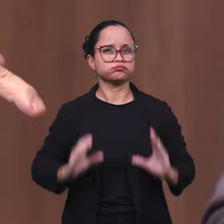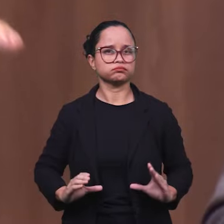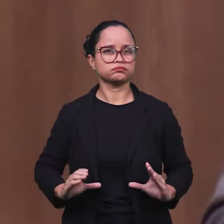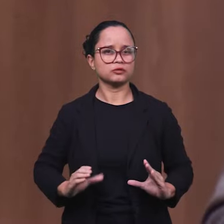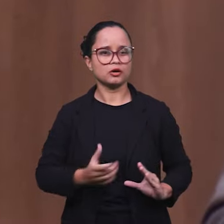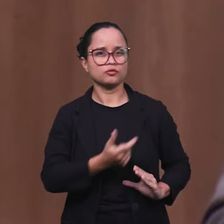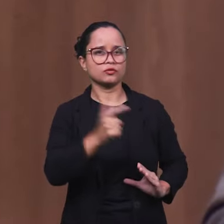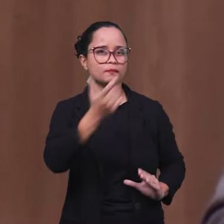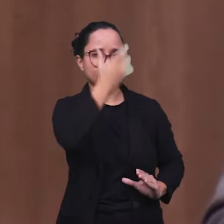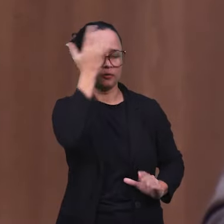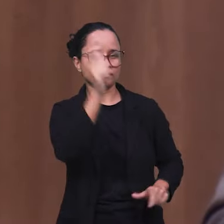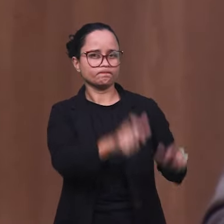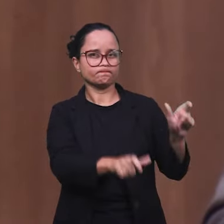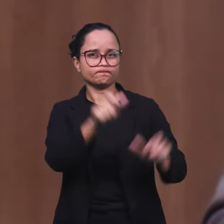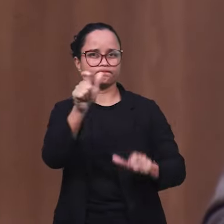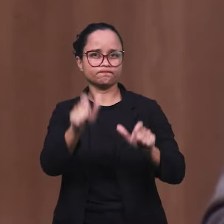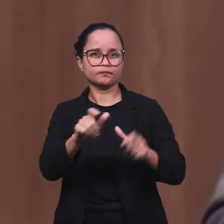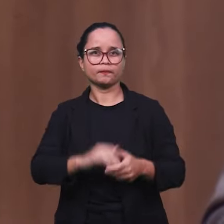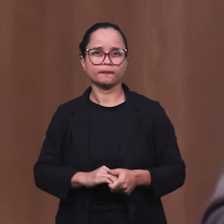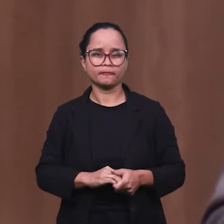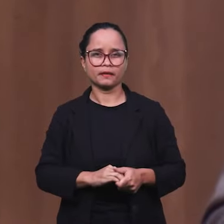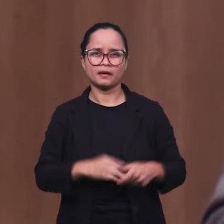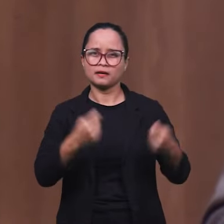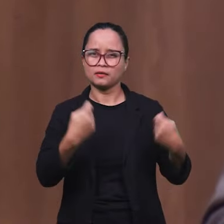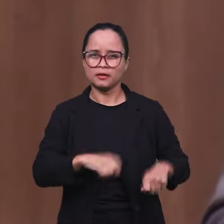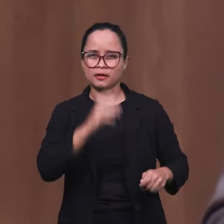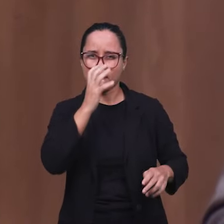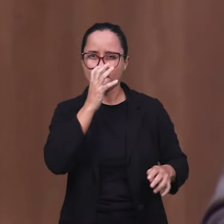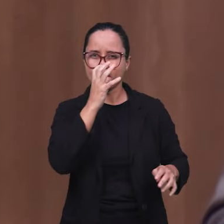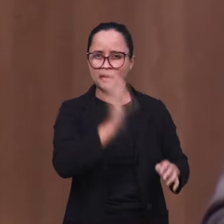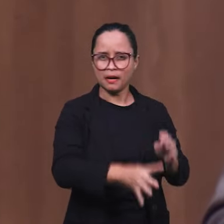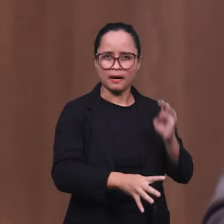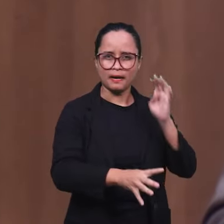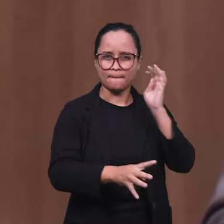portar perante as outras pessoas sem agressão,